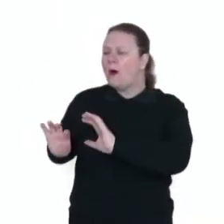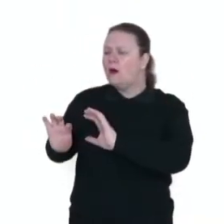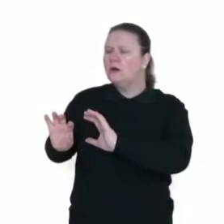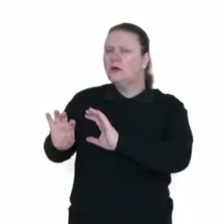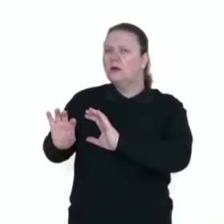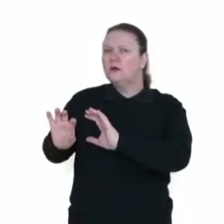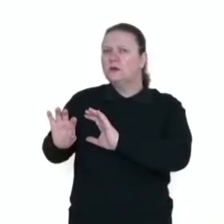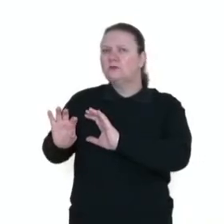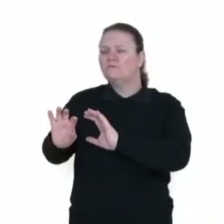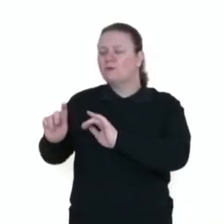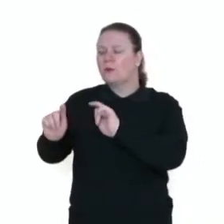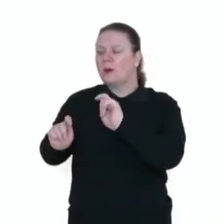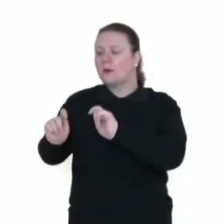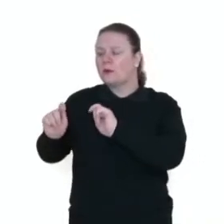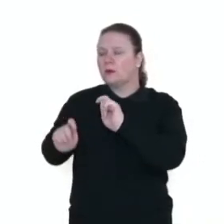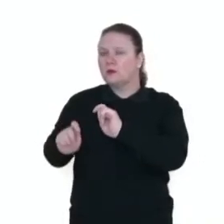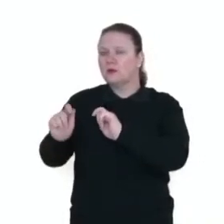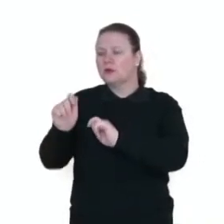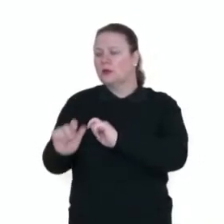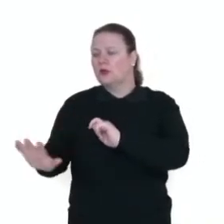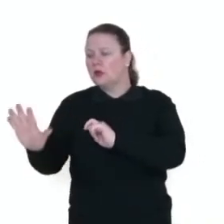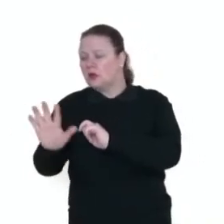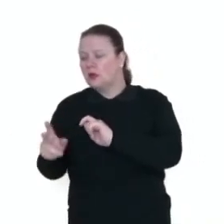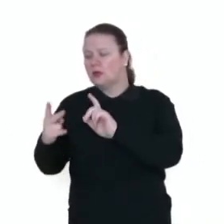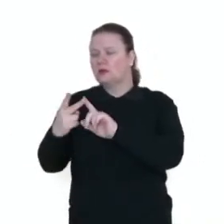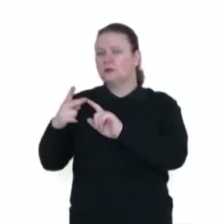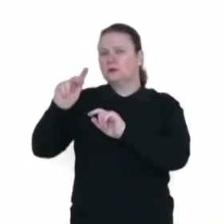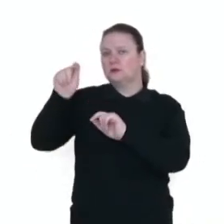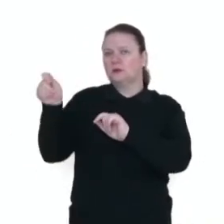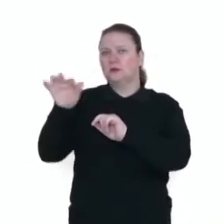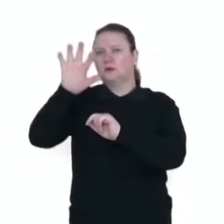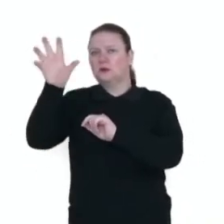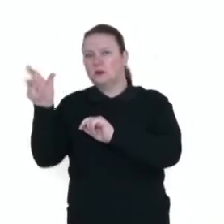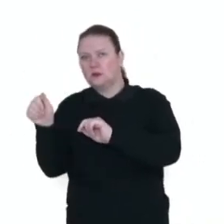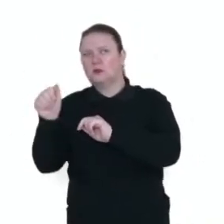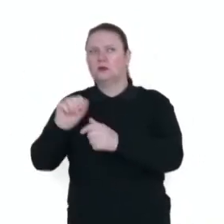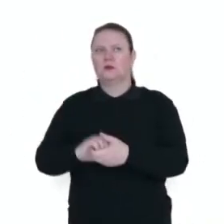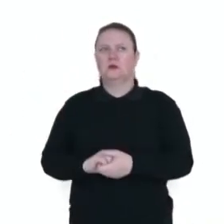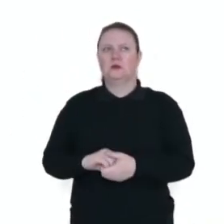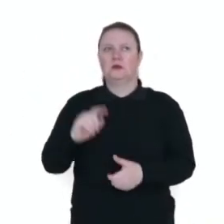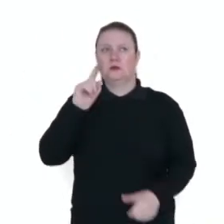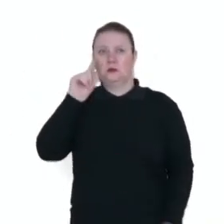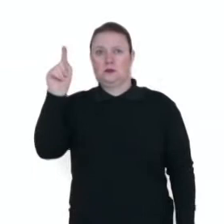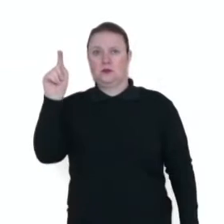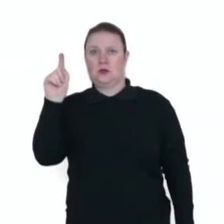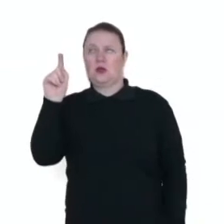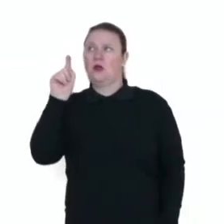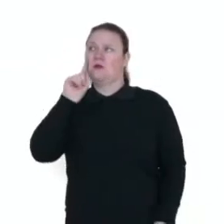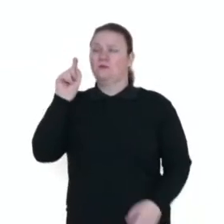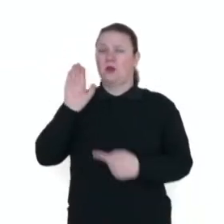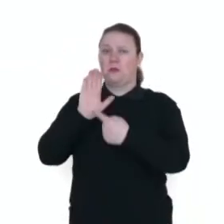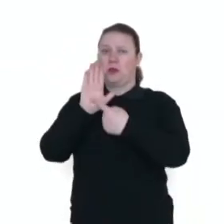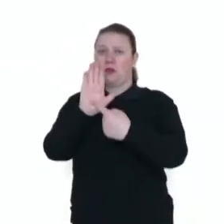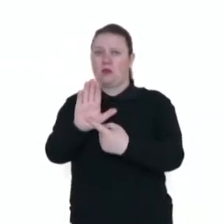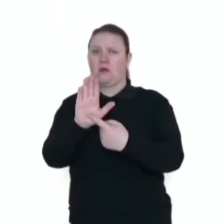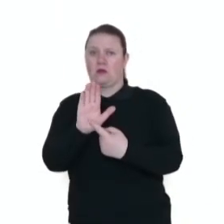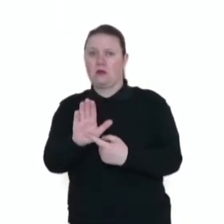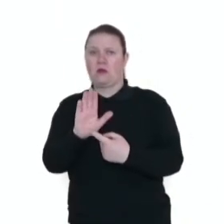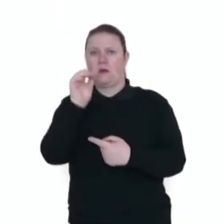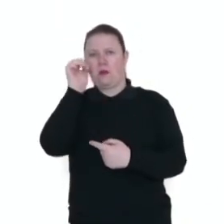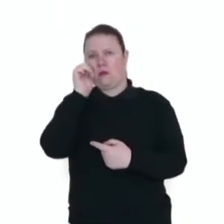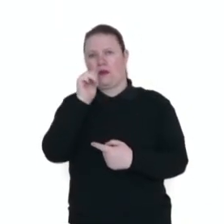daí aqui, né, então a gente vê, né, a França representada por uma mulher, levando o ouro, a civilização a outros